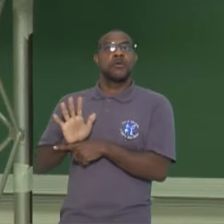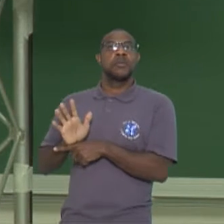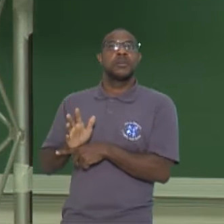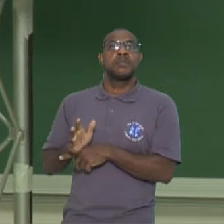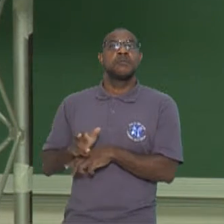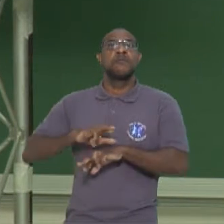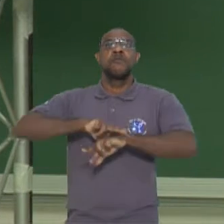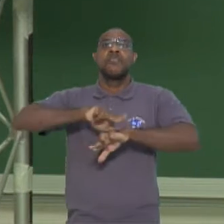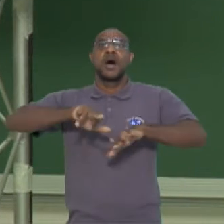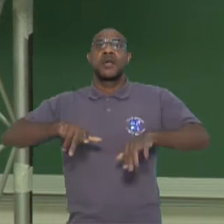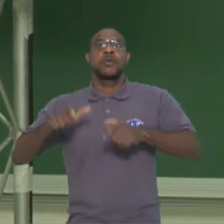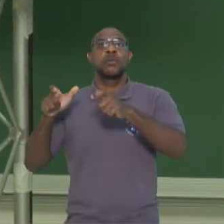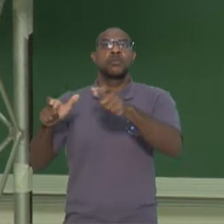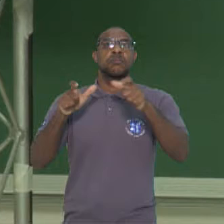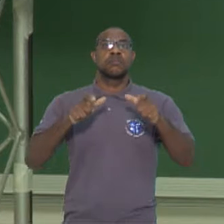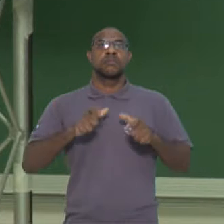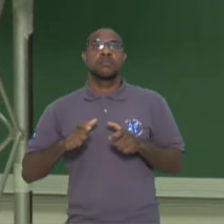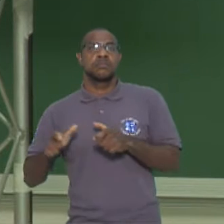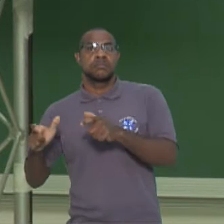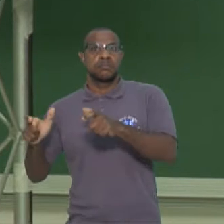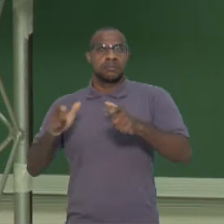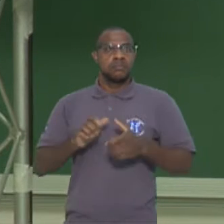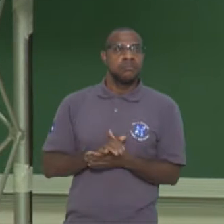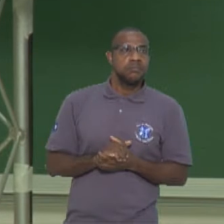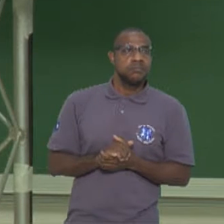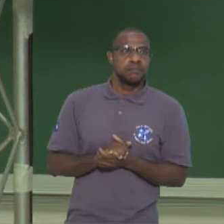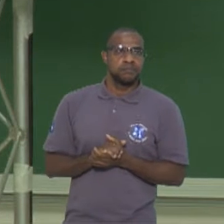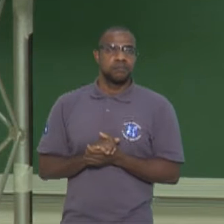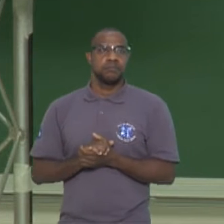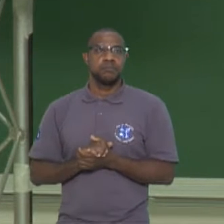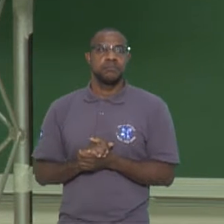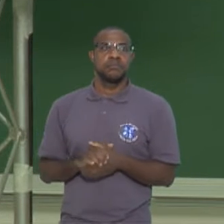num período de tempo, numa localização, você tem uma cena só.